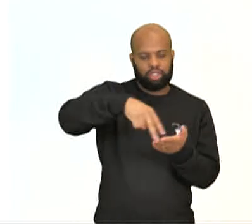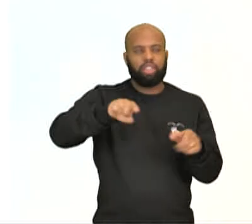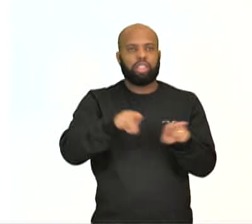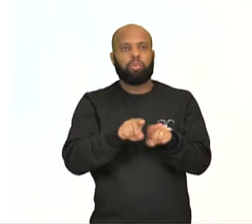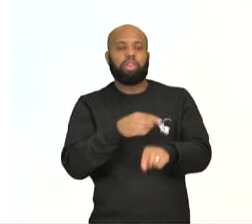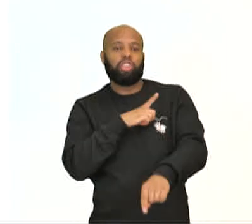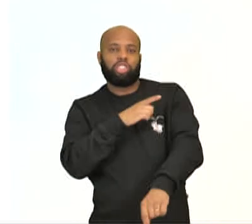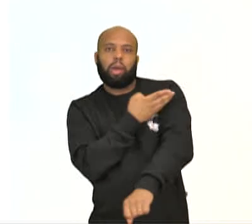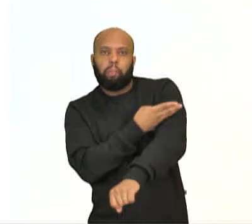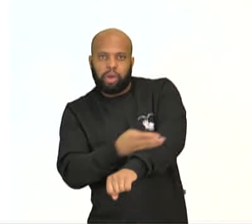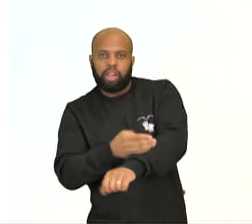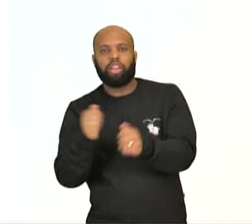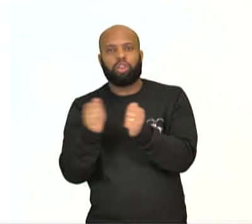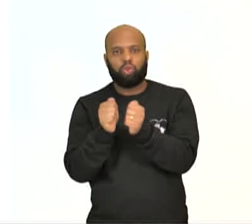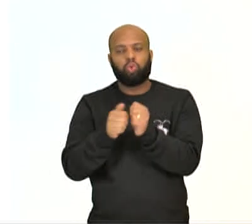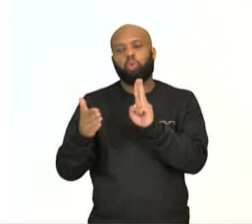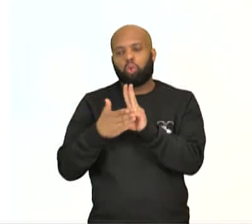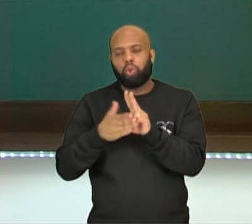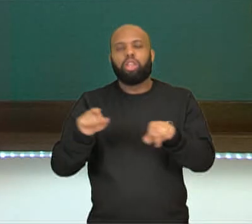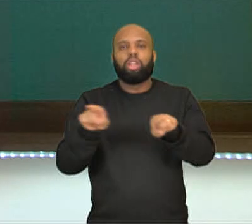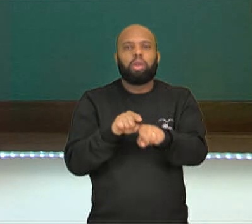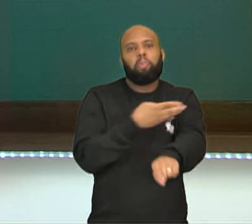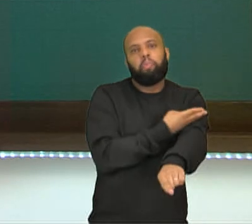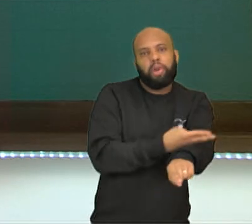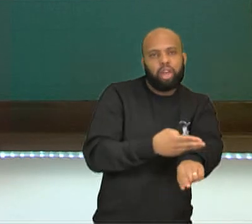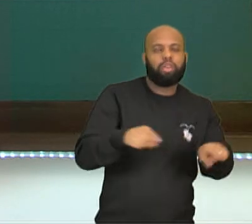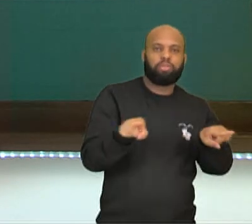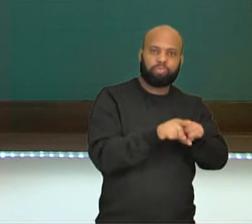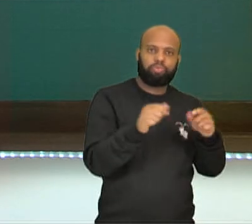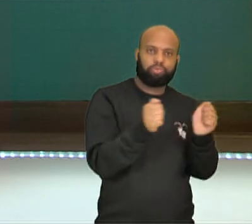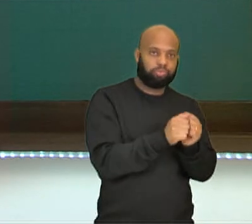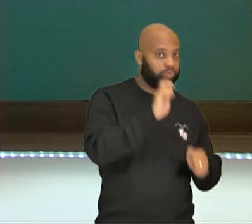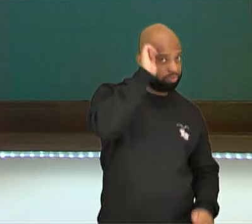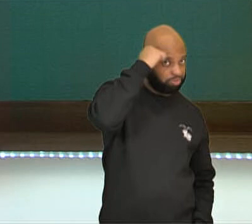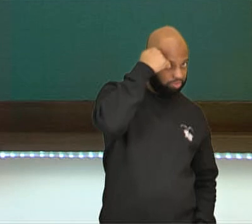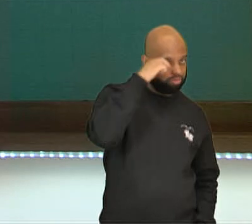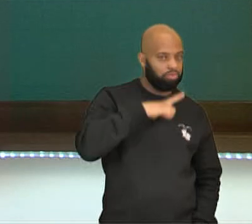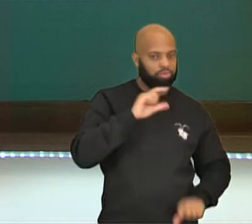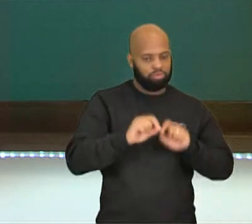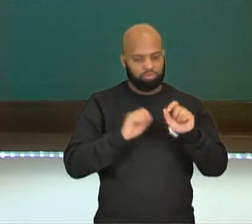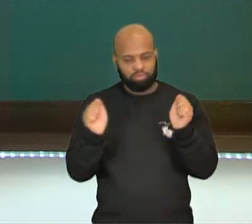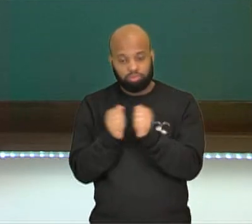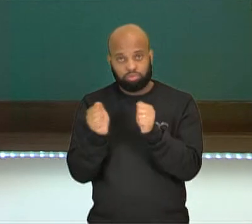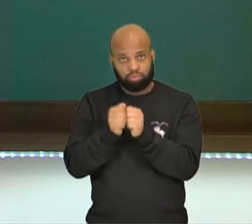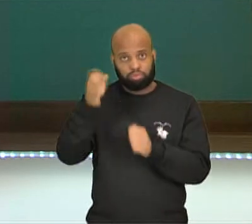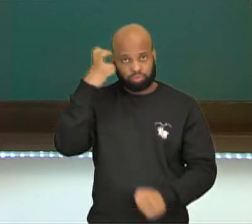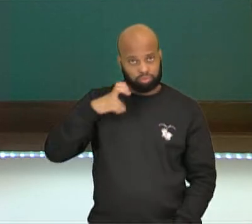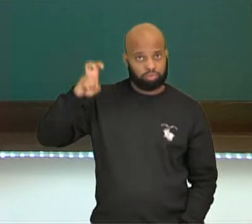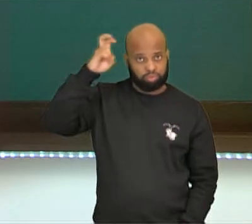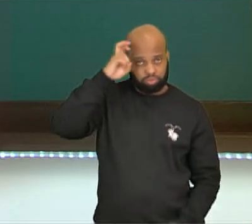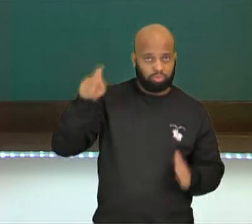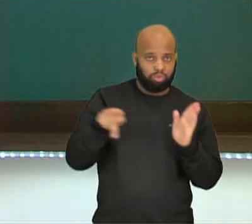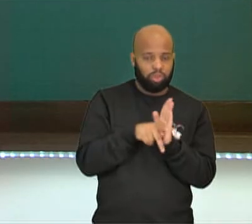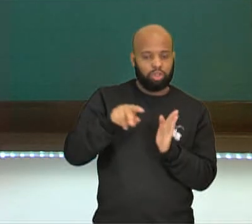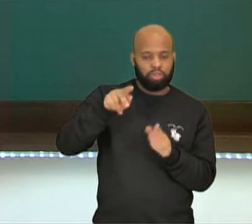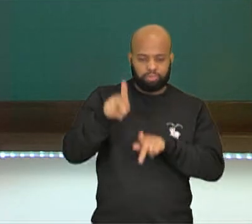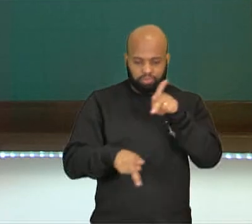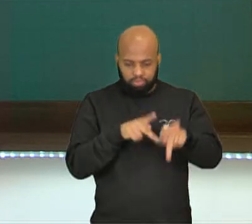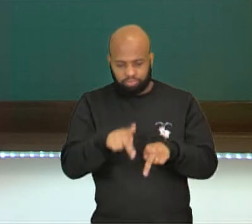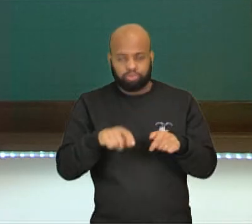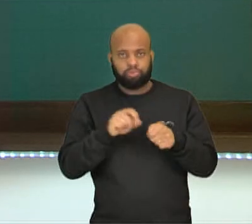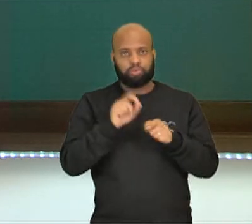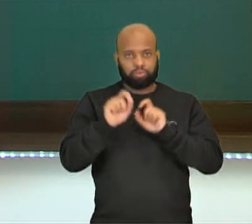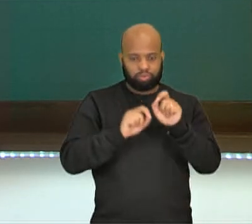branco com o índio, branco com o negro. Então, essa junção dessas culturas, desses povos, eles fizeram com que